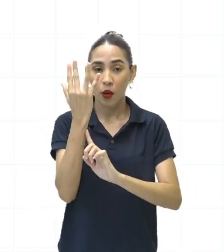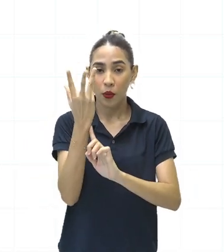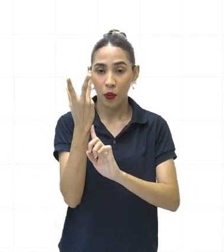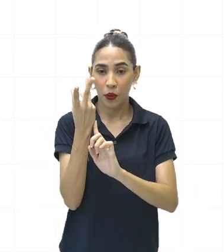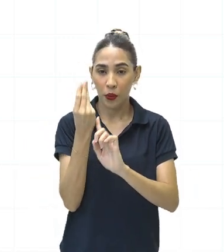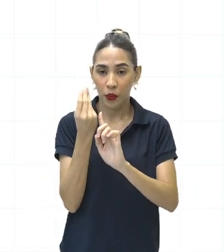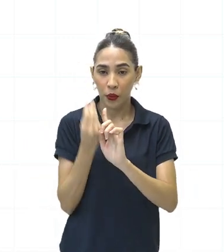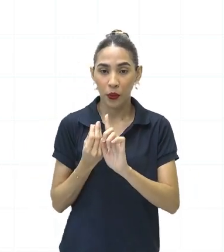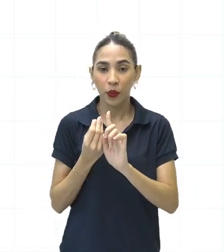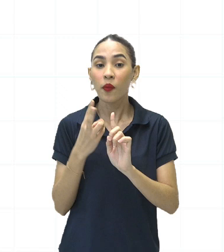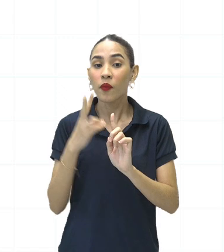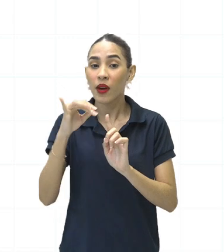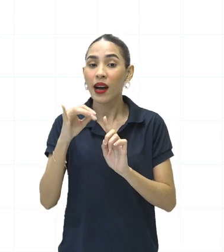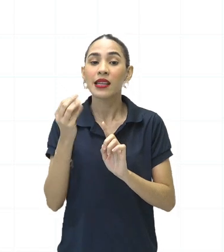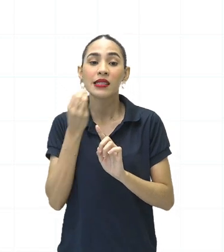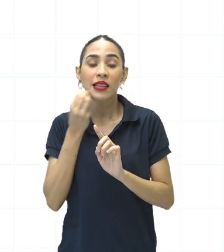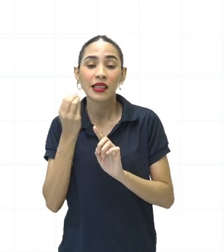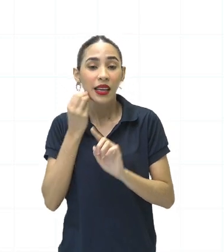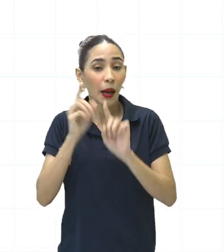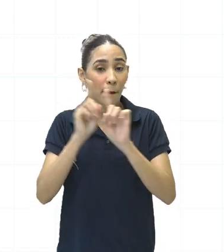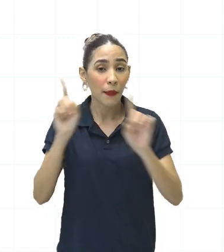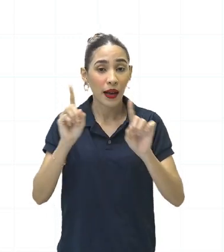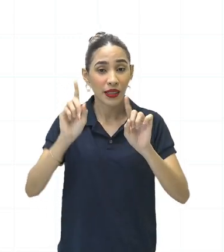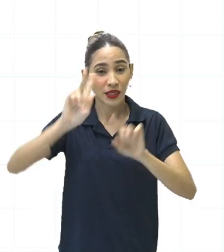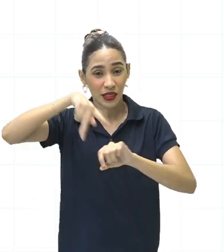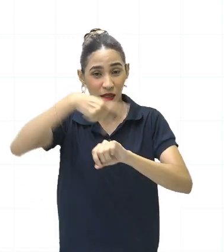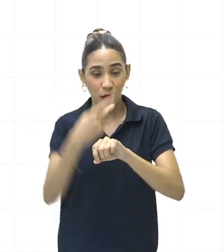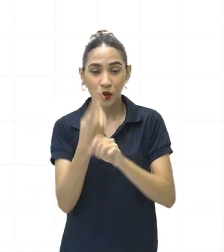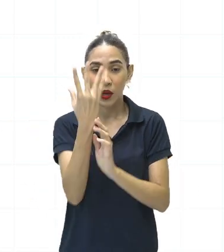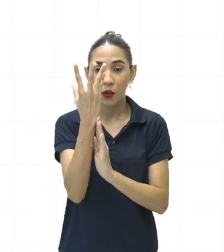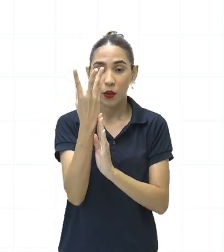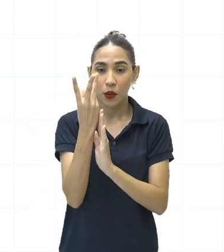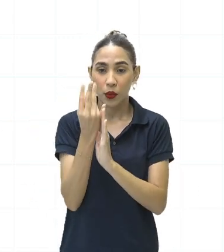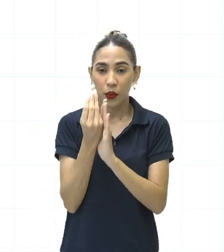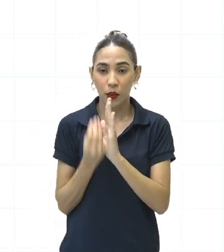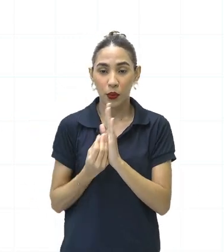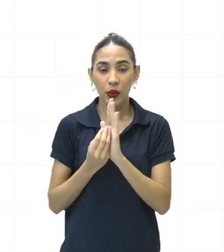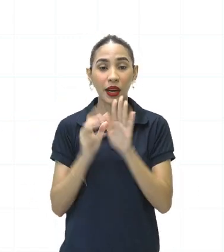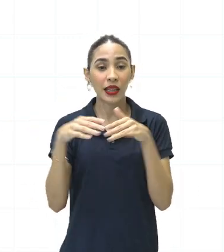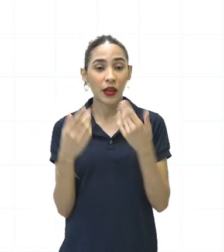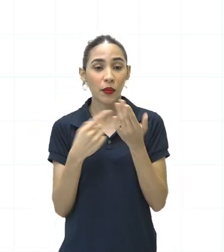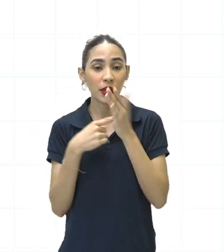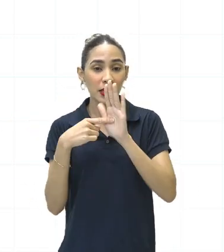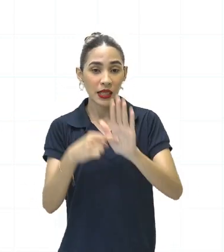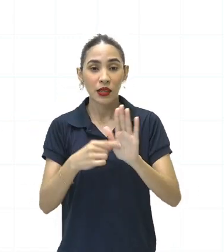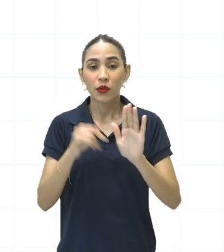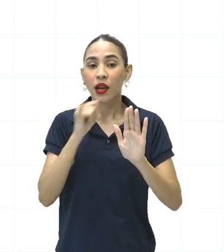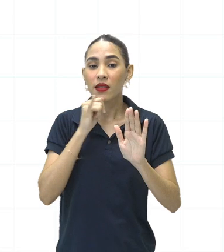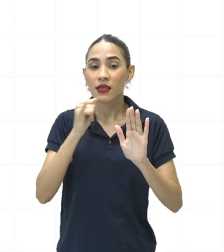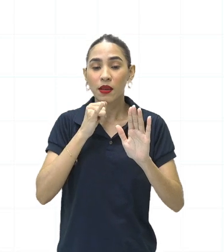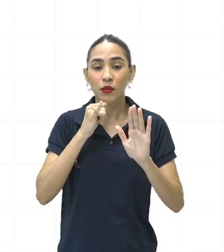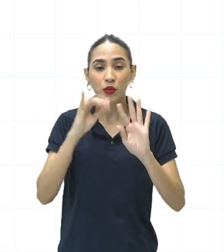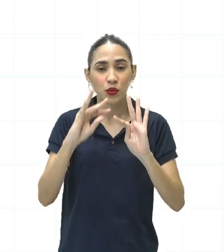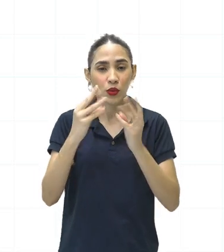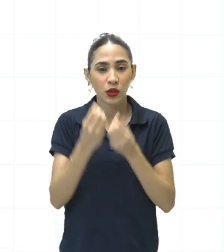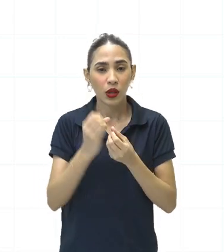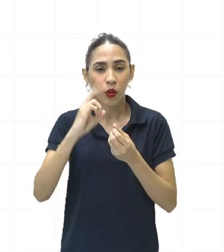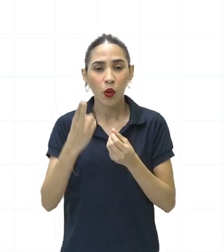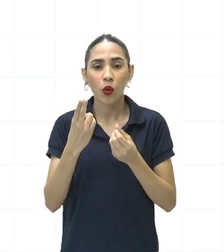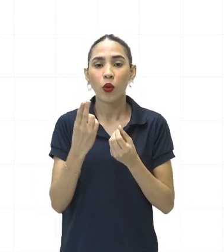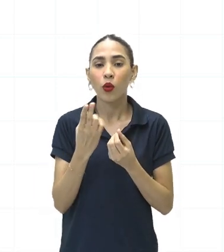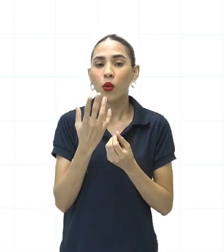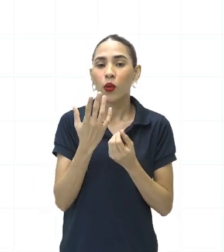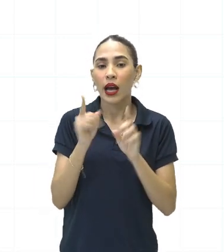vai tentar filtrar, mas o material passou. Então, representam a matéria em solução ou em um estado